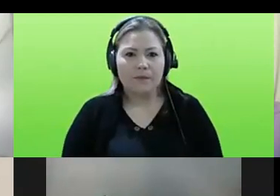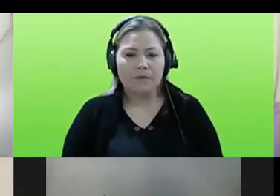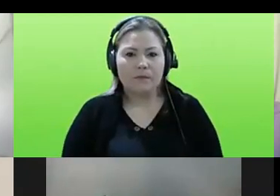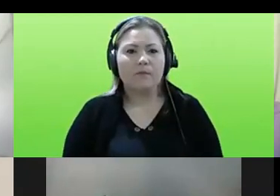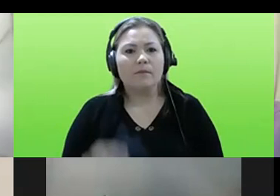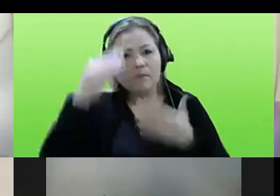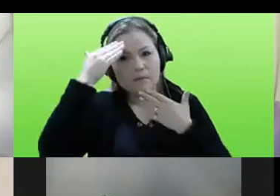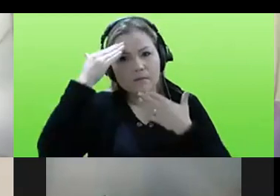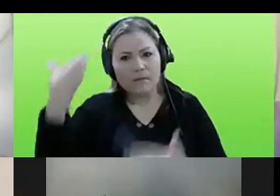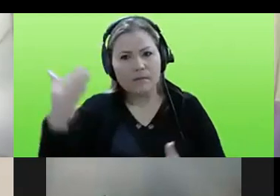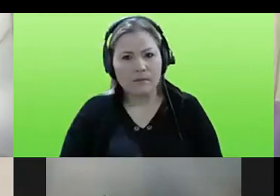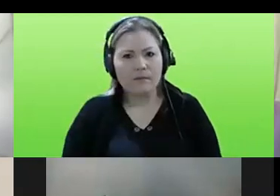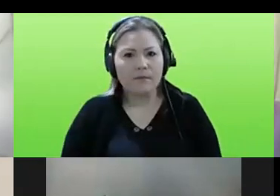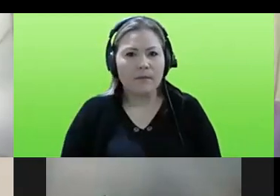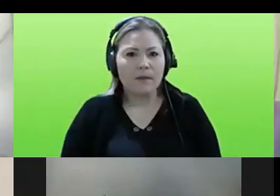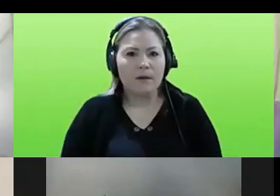Obrigado, James.